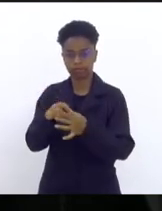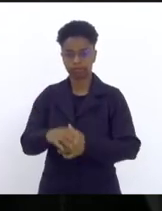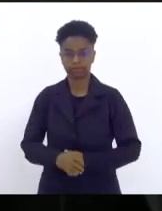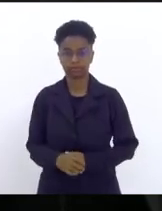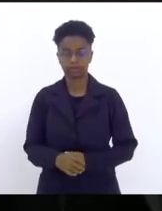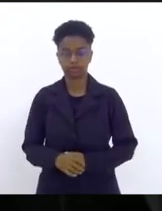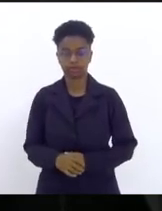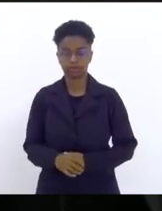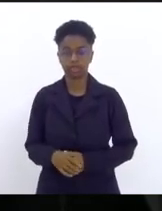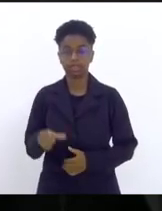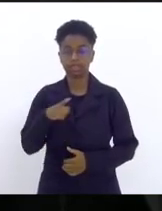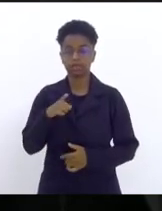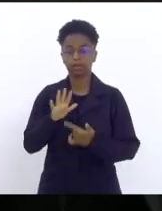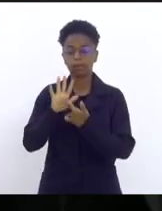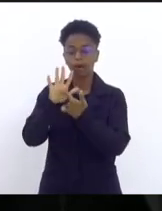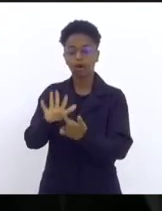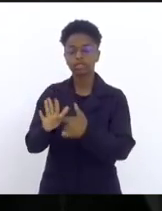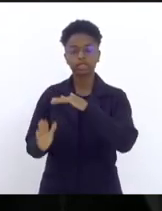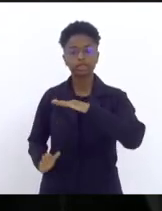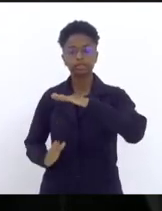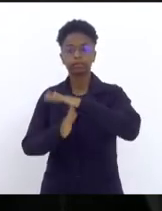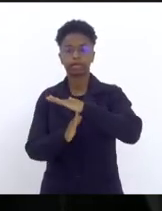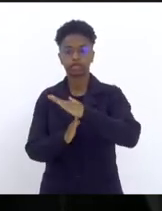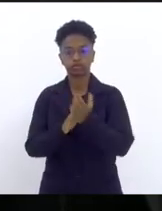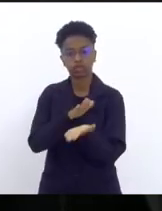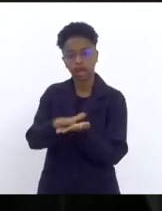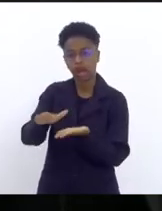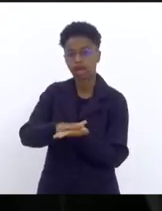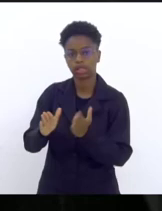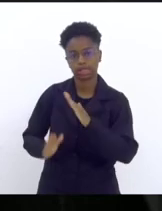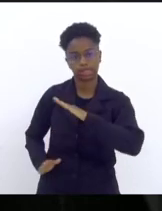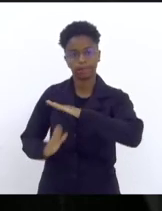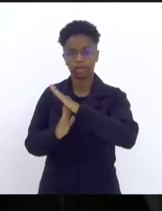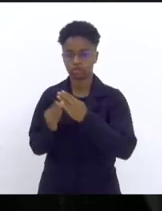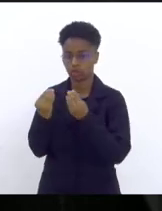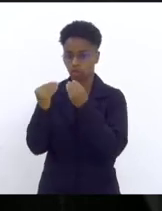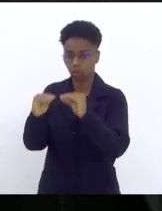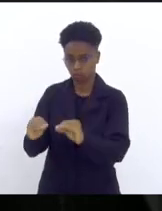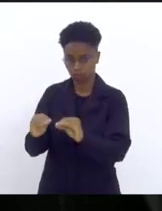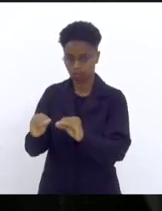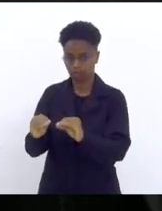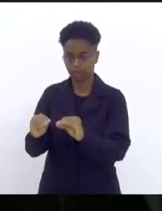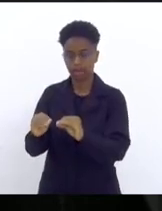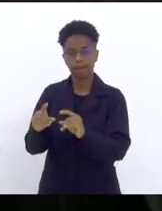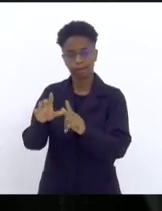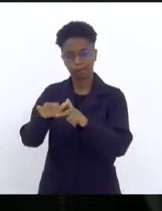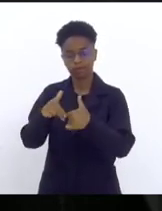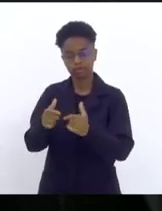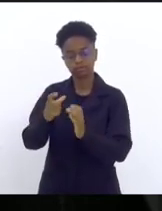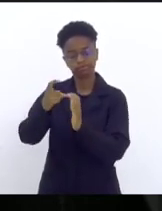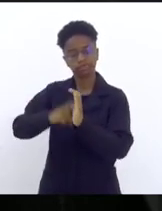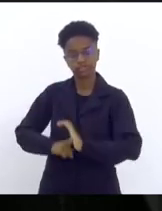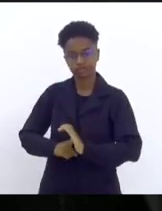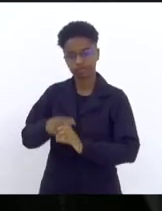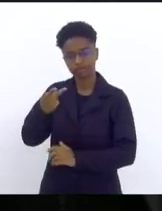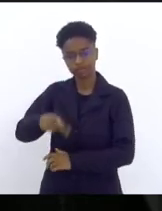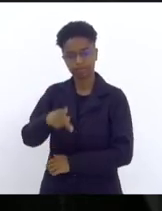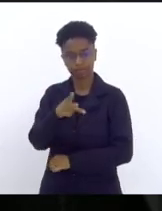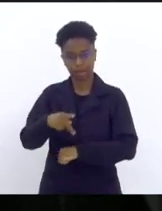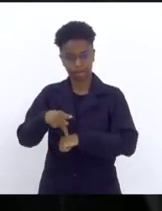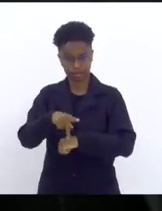os limites de gastos ao serviço da dívida da União